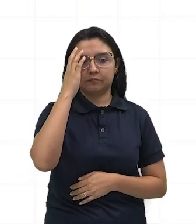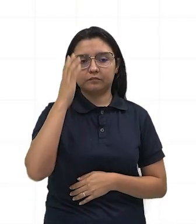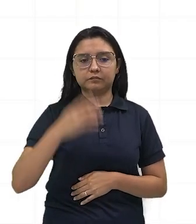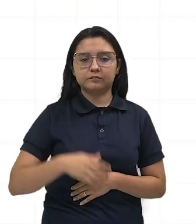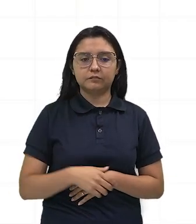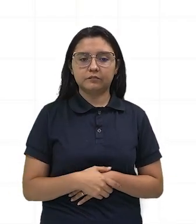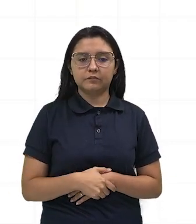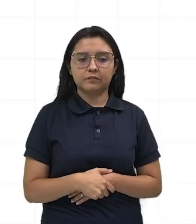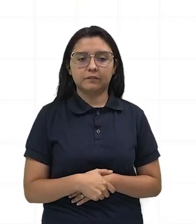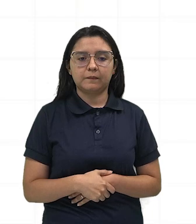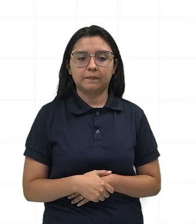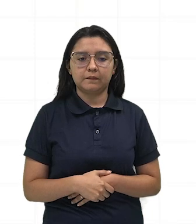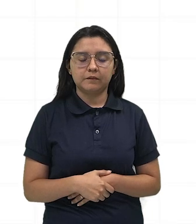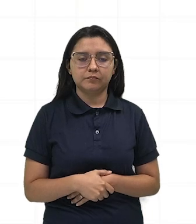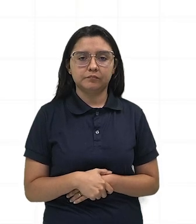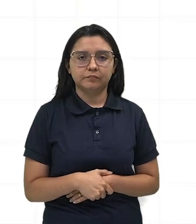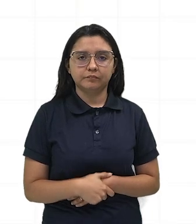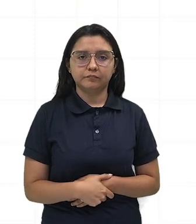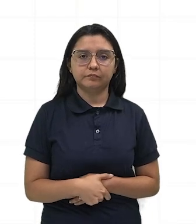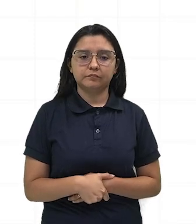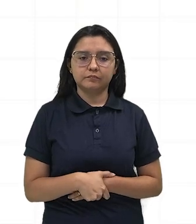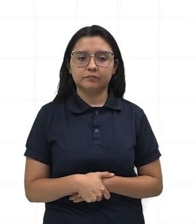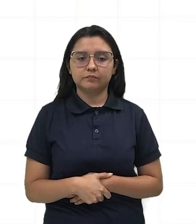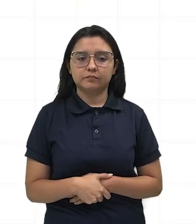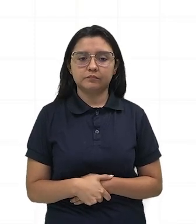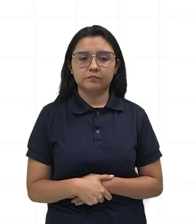Ó. 3,